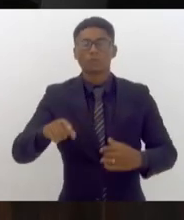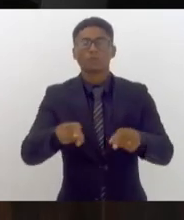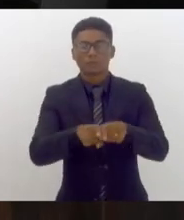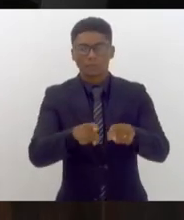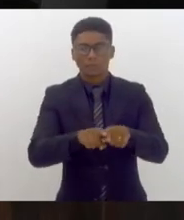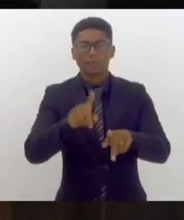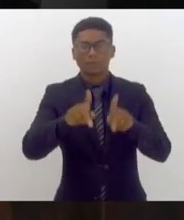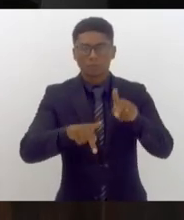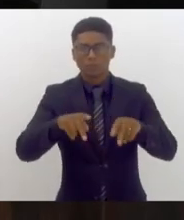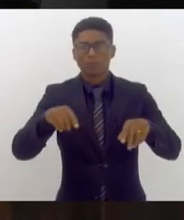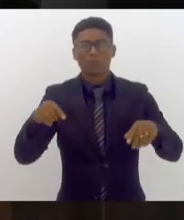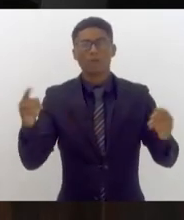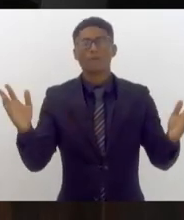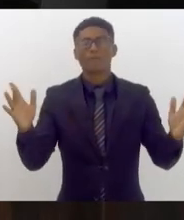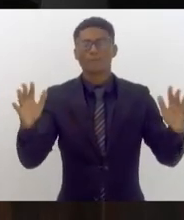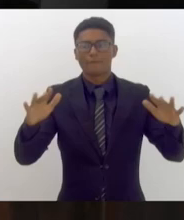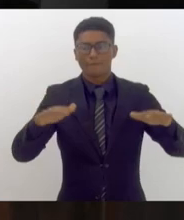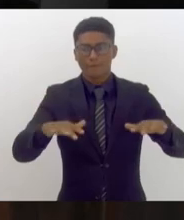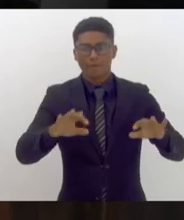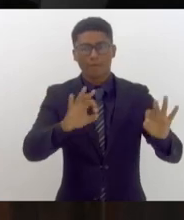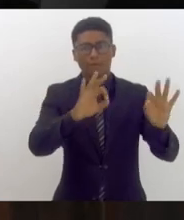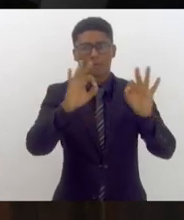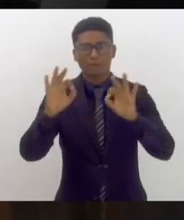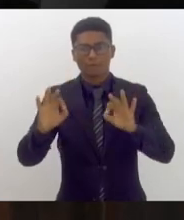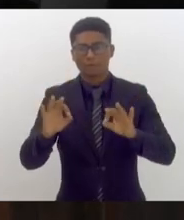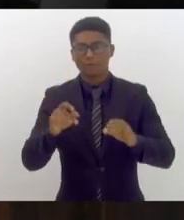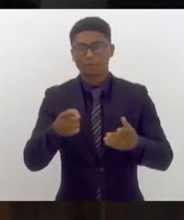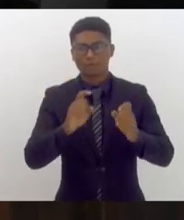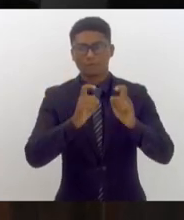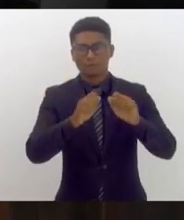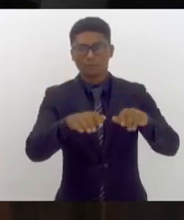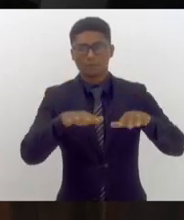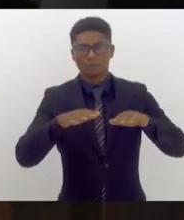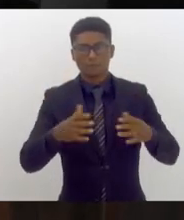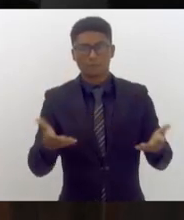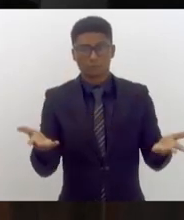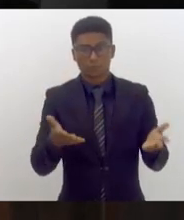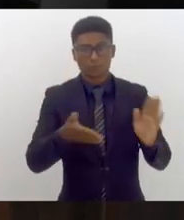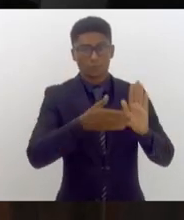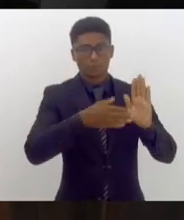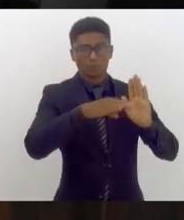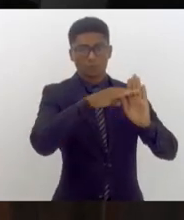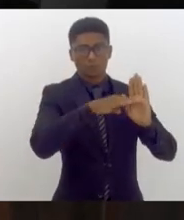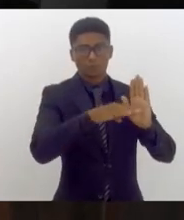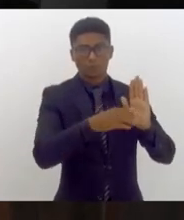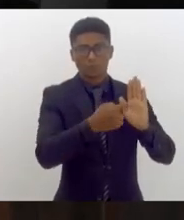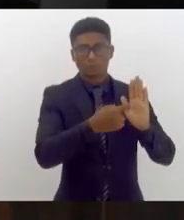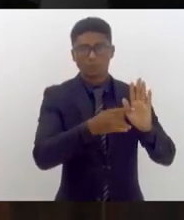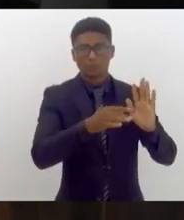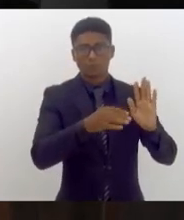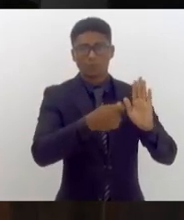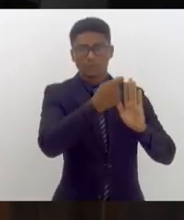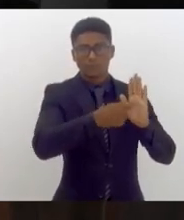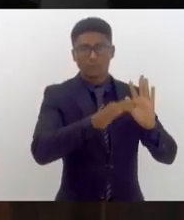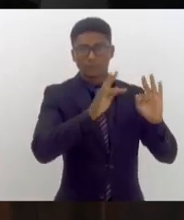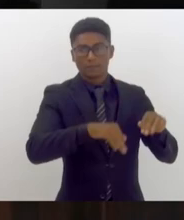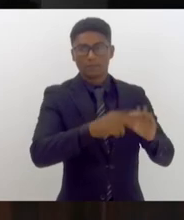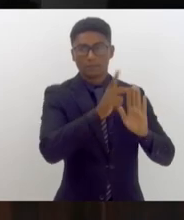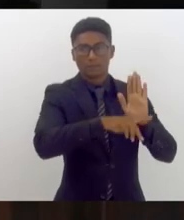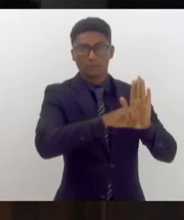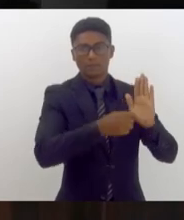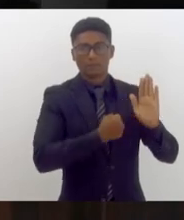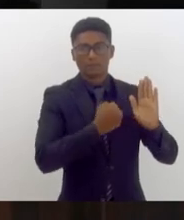vem aqui acompanhar a sessão. Muito obrigado. Passa-se a ordem do dia, redação final assim emendada. Projeto de lei